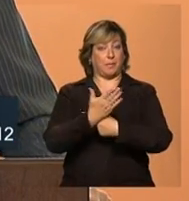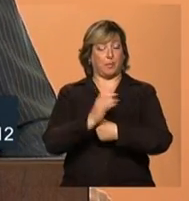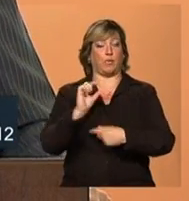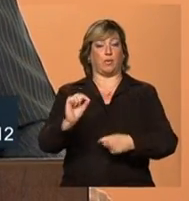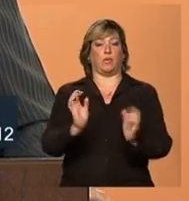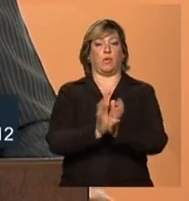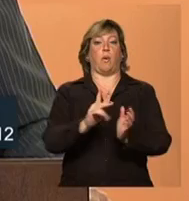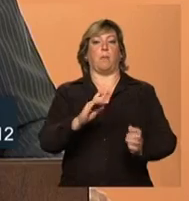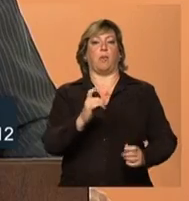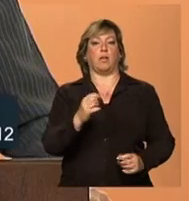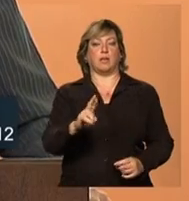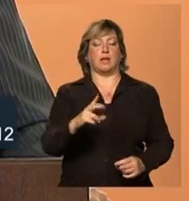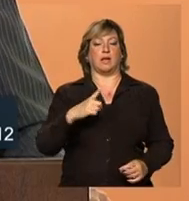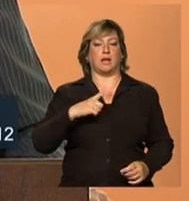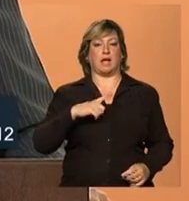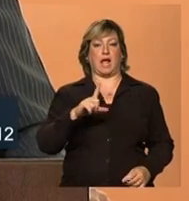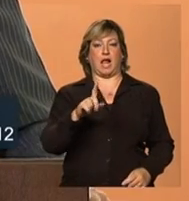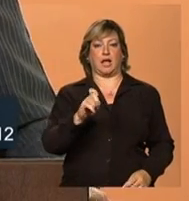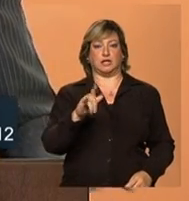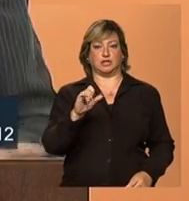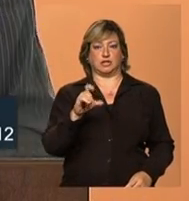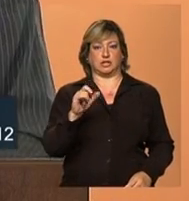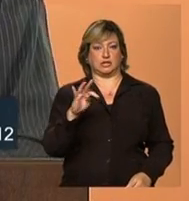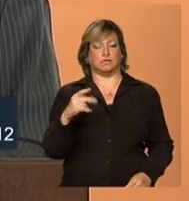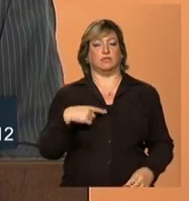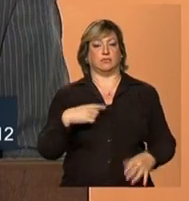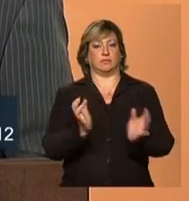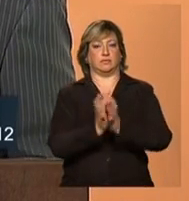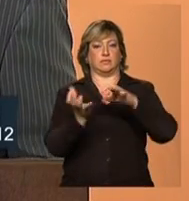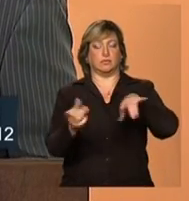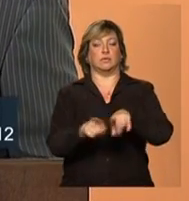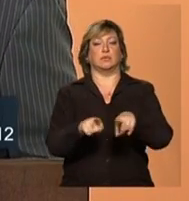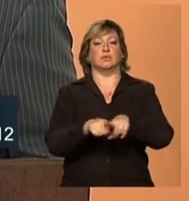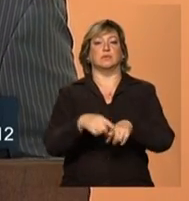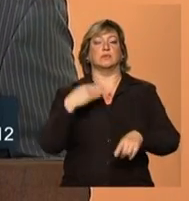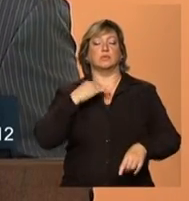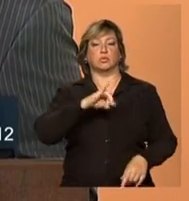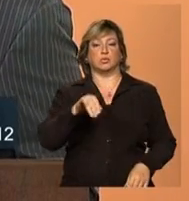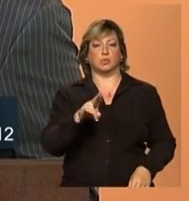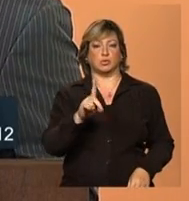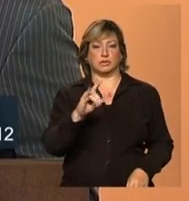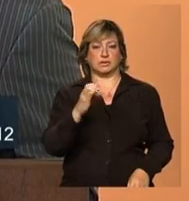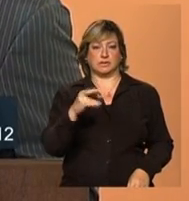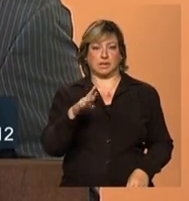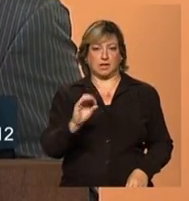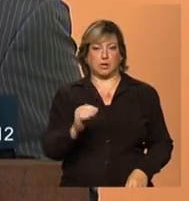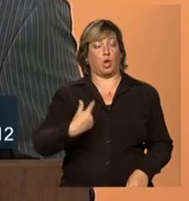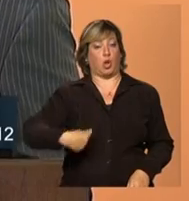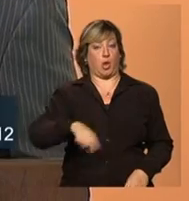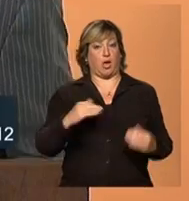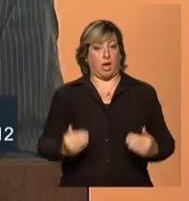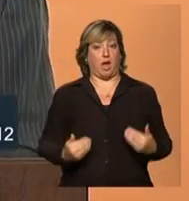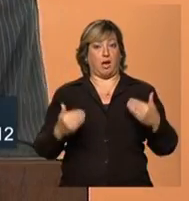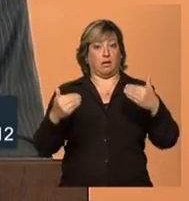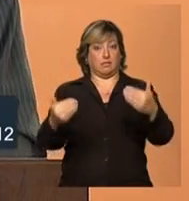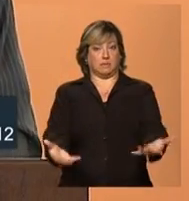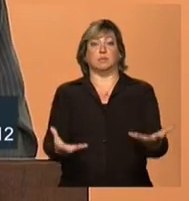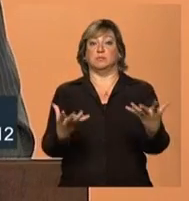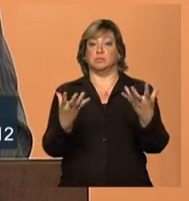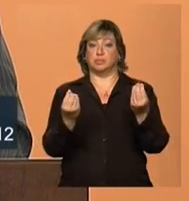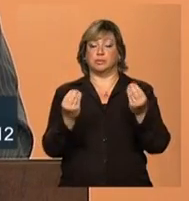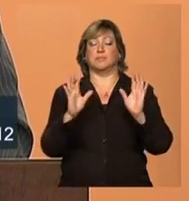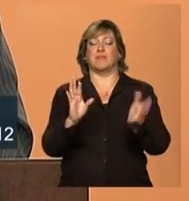Legislativo, do Poder Judiciário. Nós avançamos muito, mas ainda temos muito o que